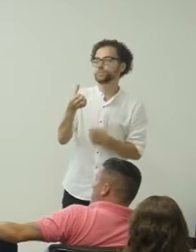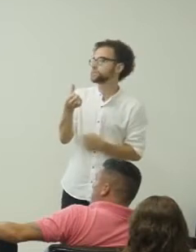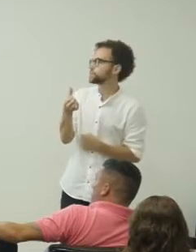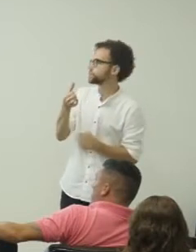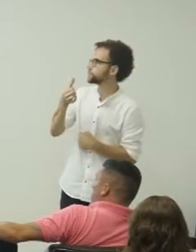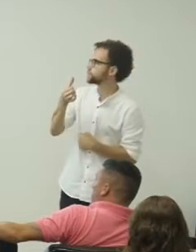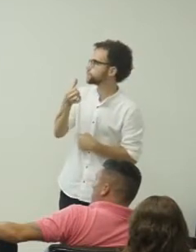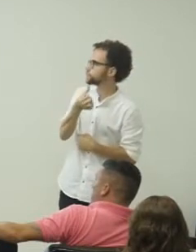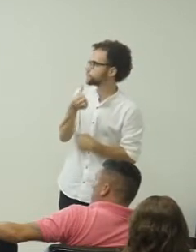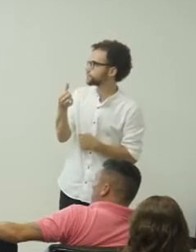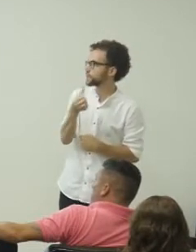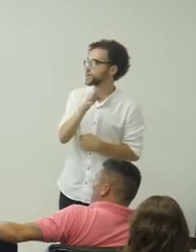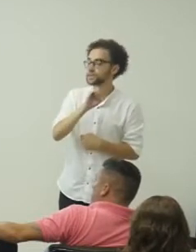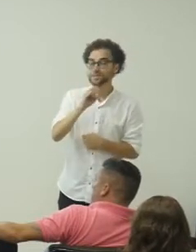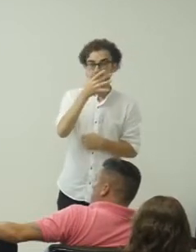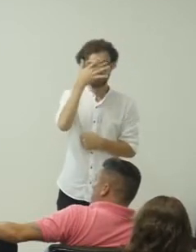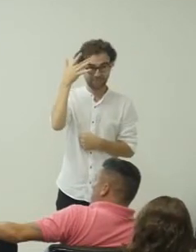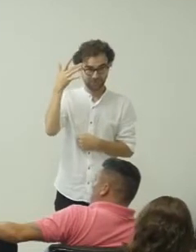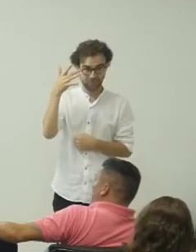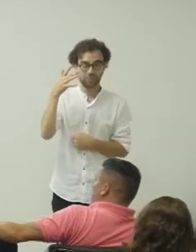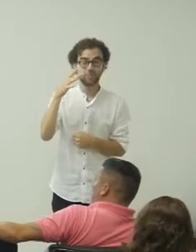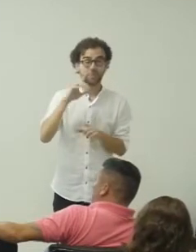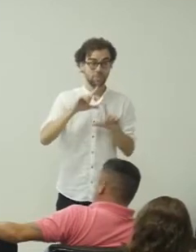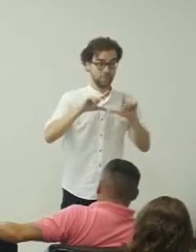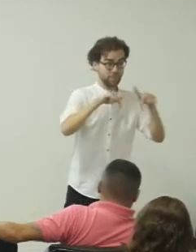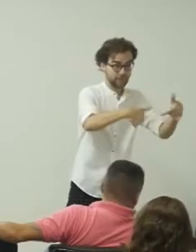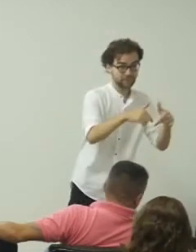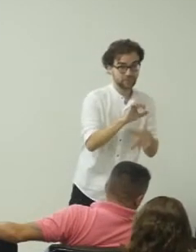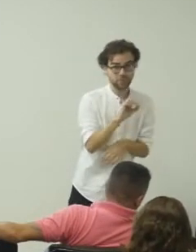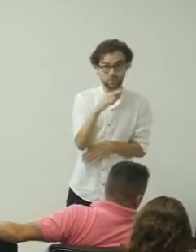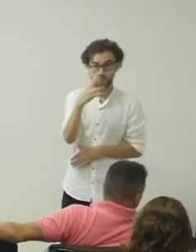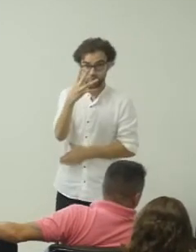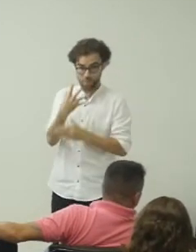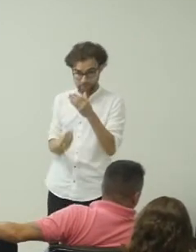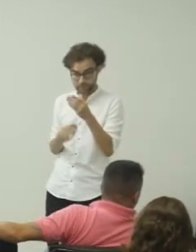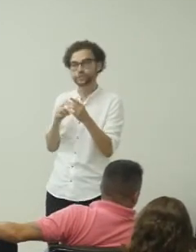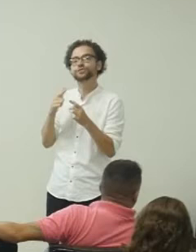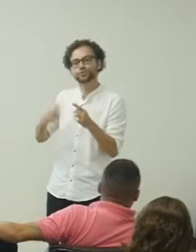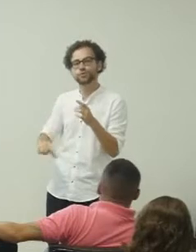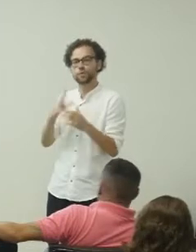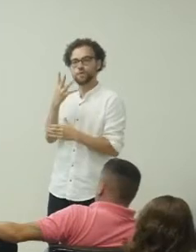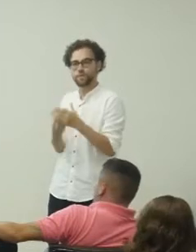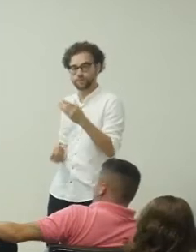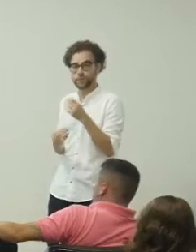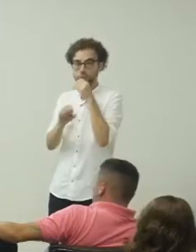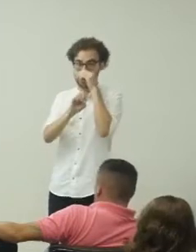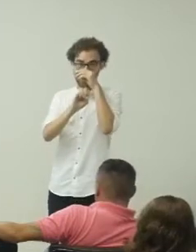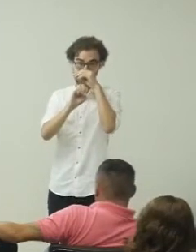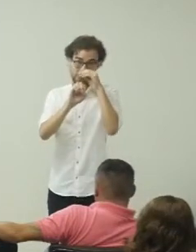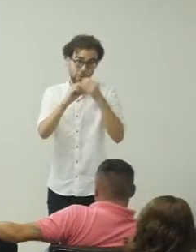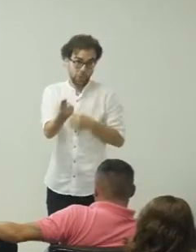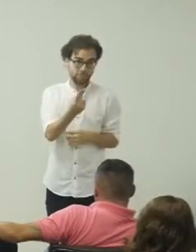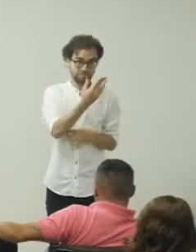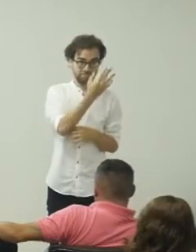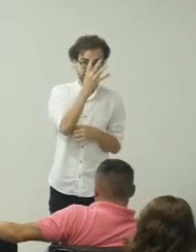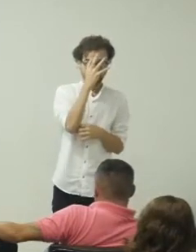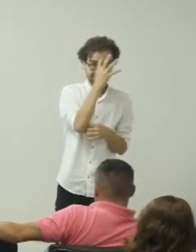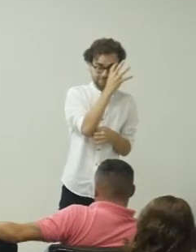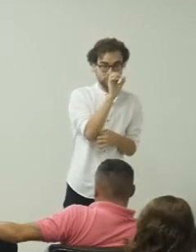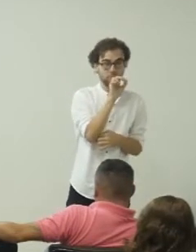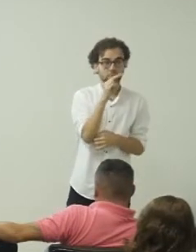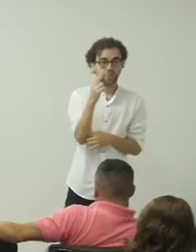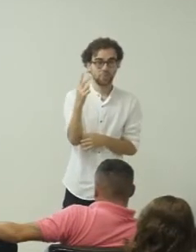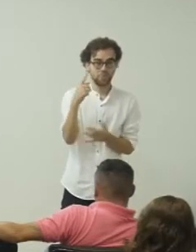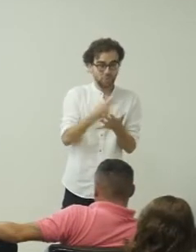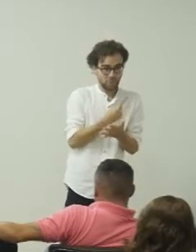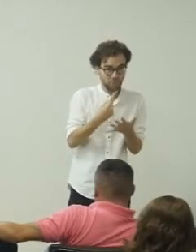ação ou omissão voluntária, novamente a omissão entra aí, né, negligência ou imprudência,